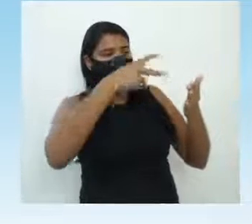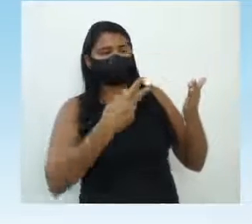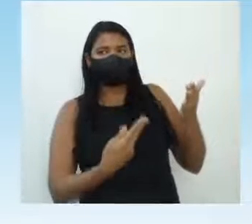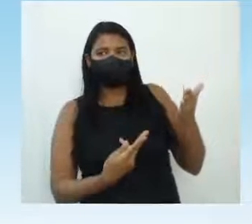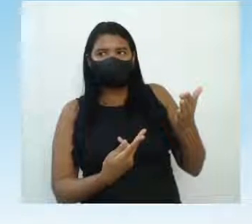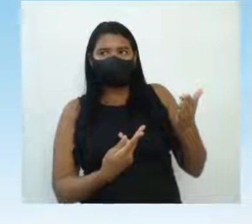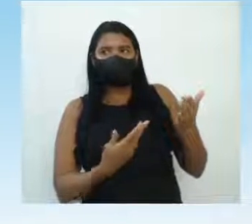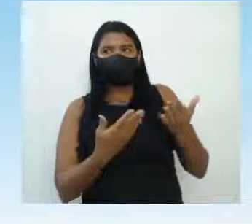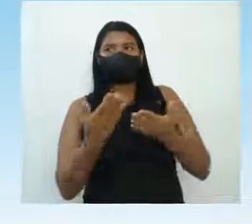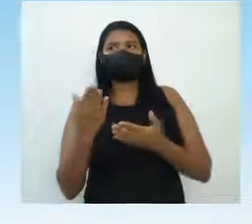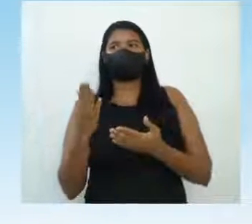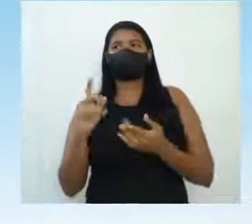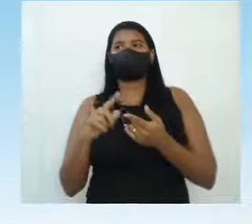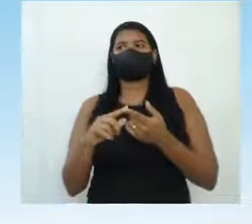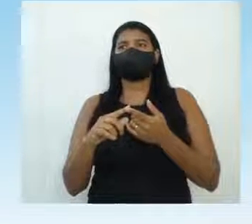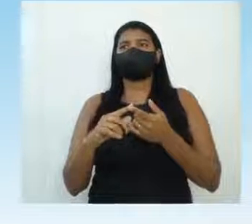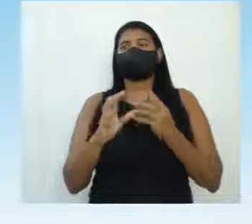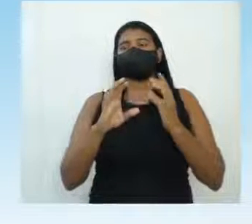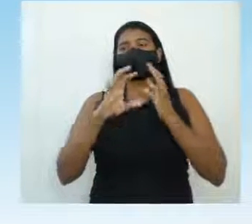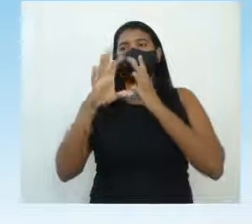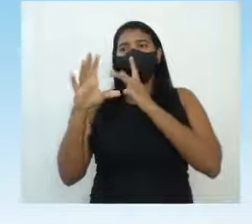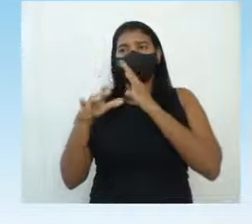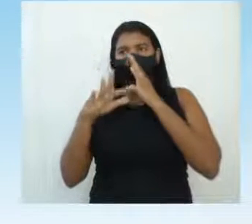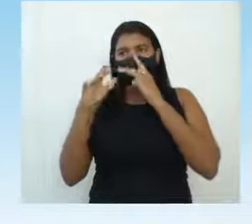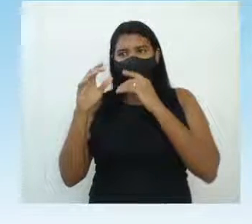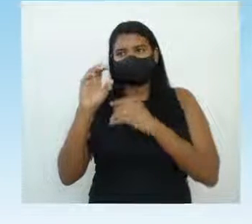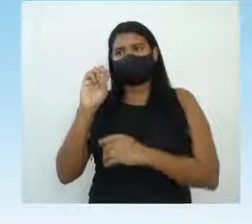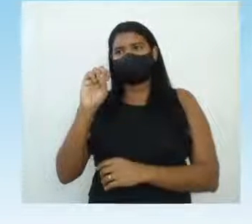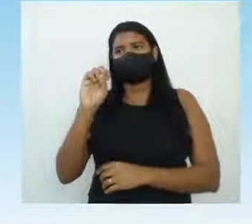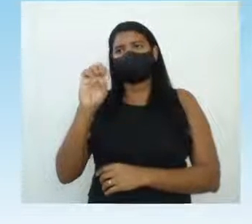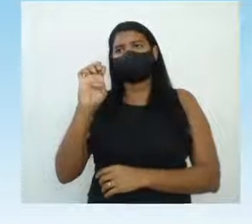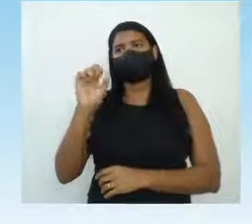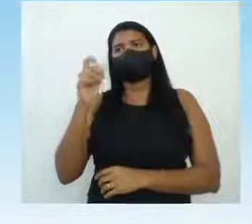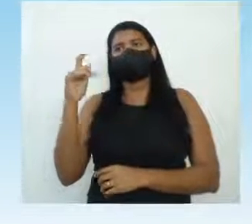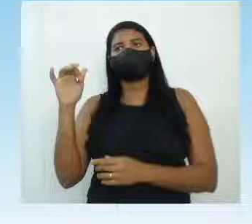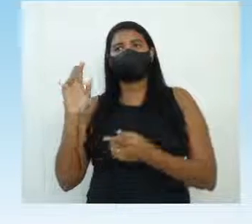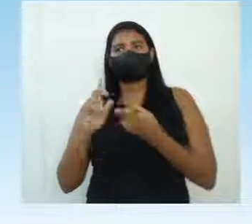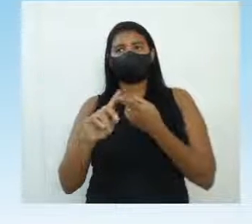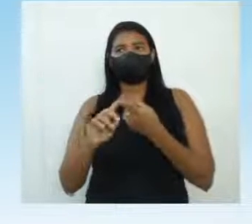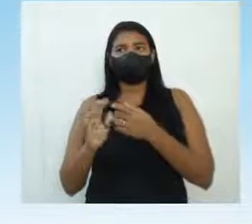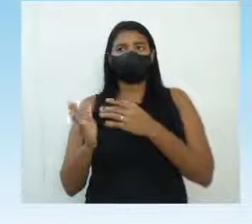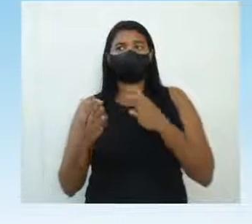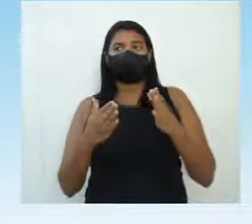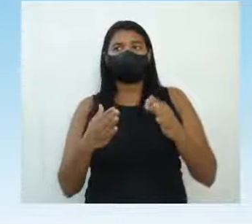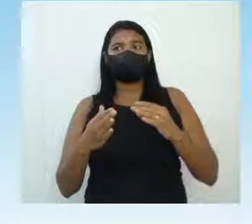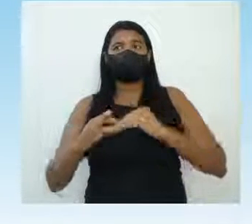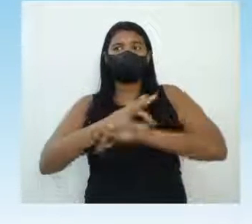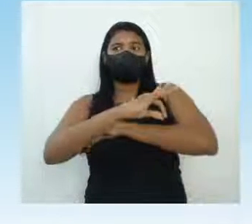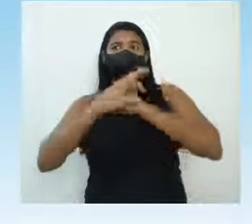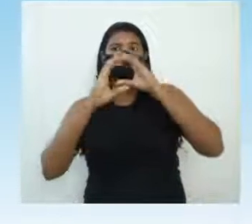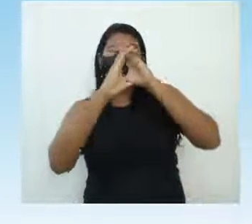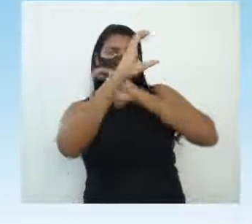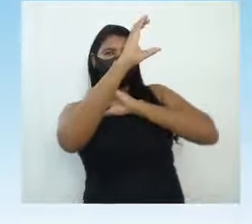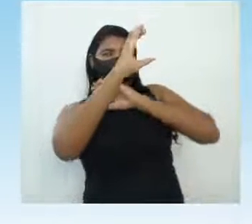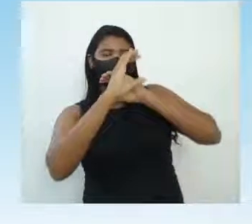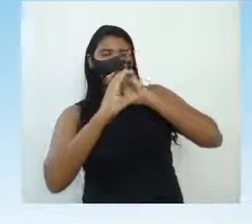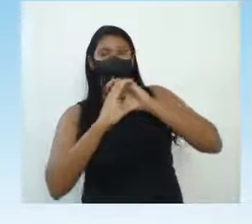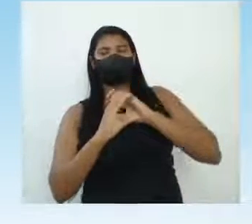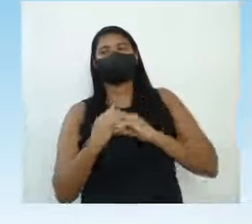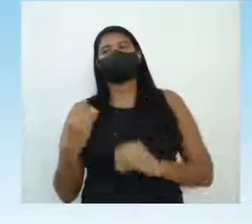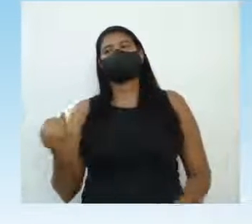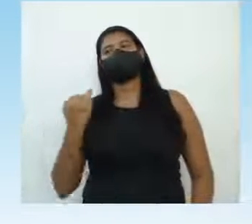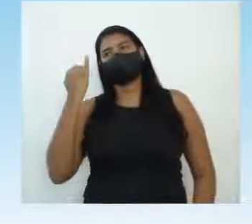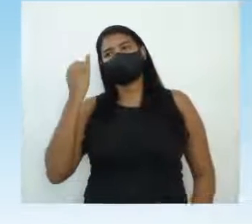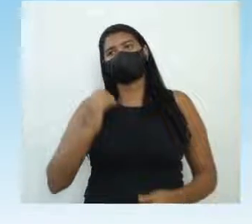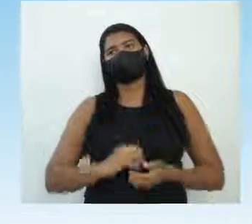Stravinsky, que foi um músico, fez na música, e que Frank Lloyd Wright, que foi um arquiteto muito importante, também fez na